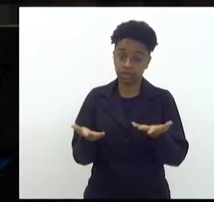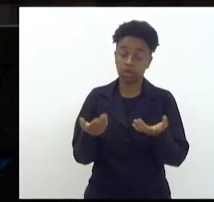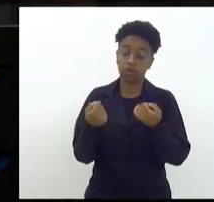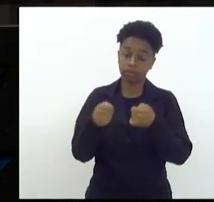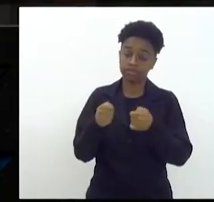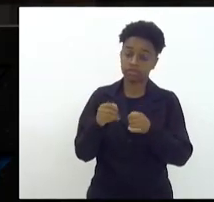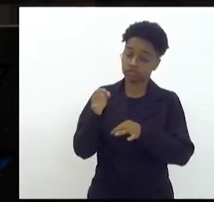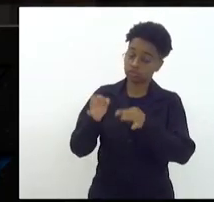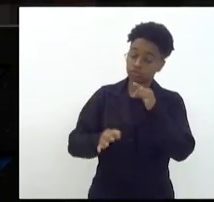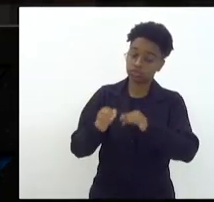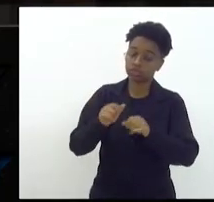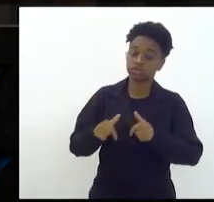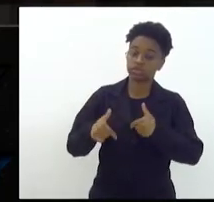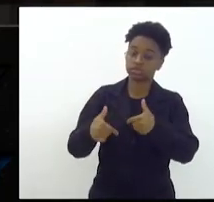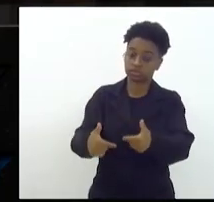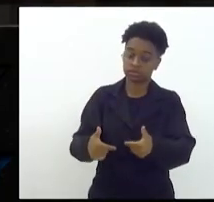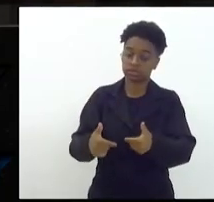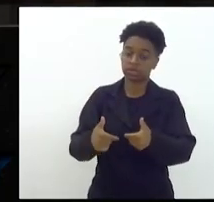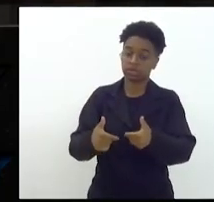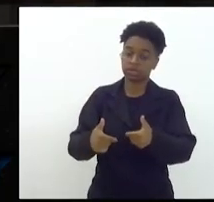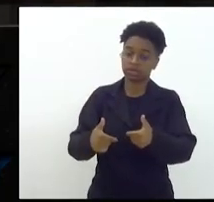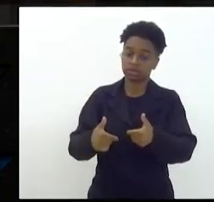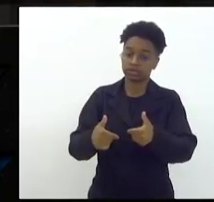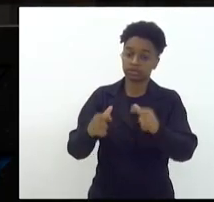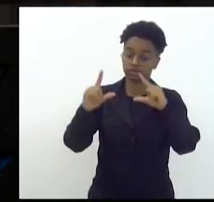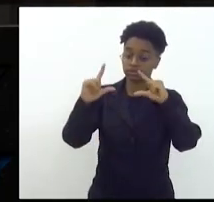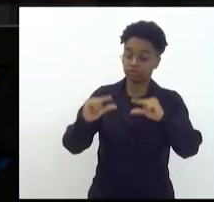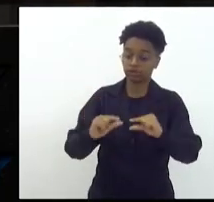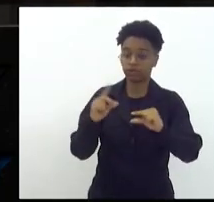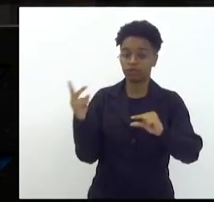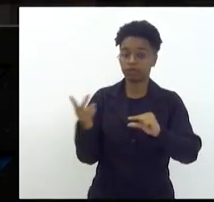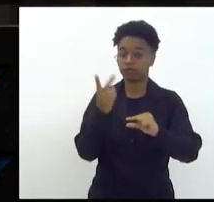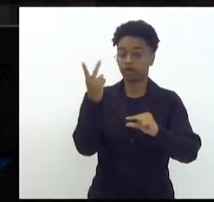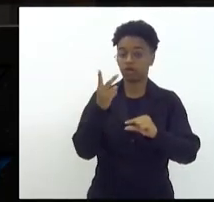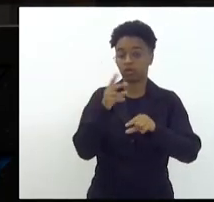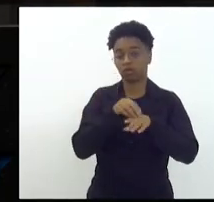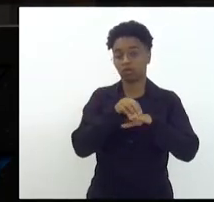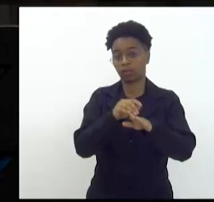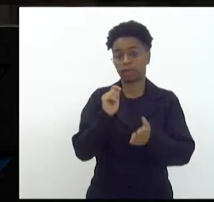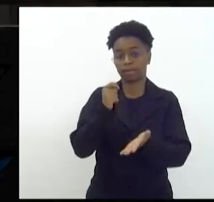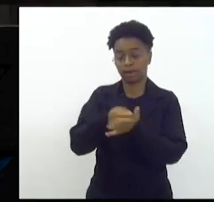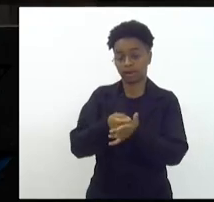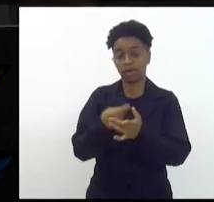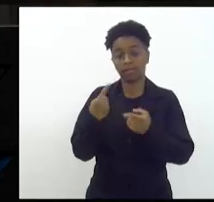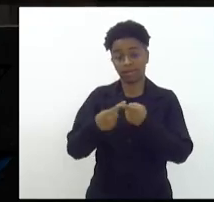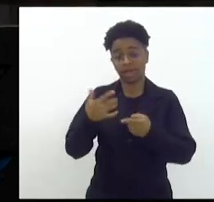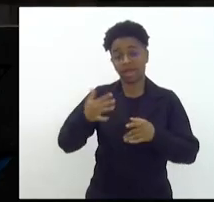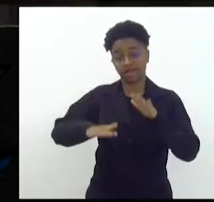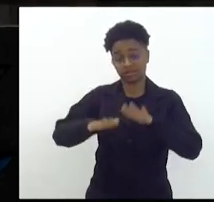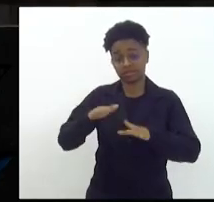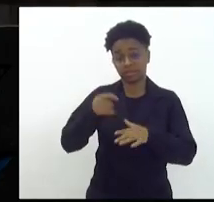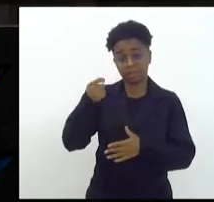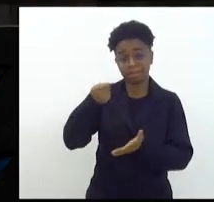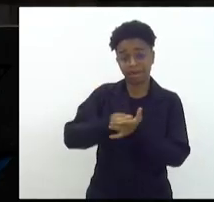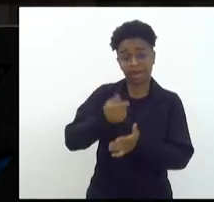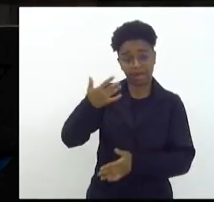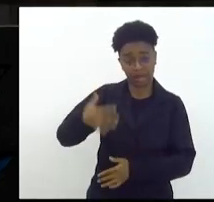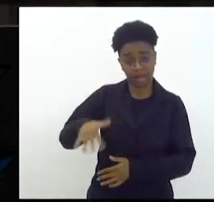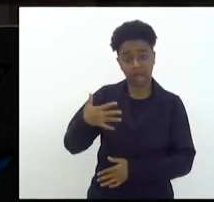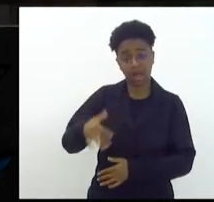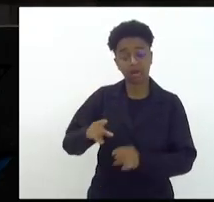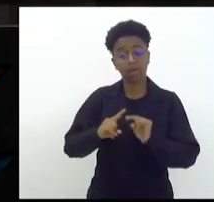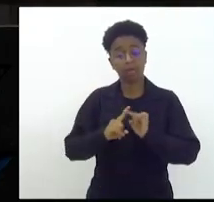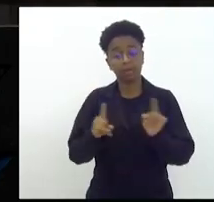justiça desonerando o nosso consumidor que geralmente paga caro por esse serviços